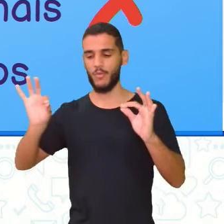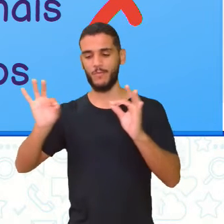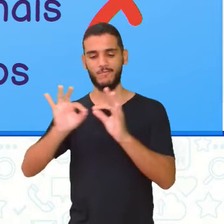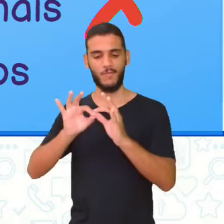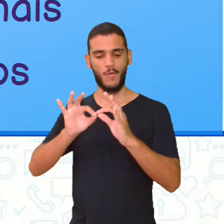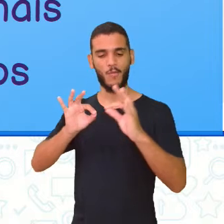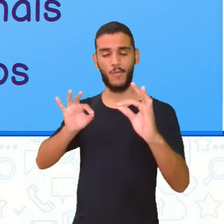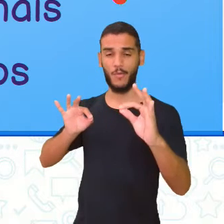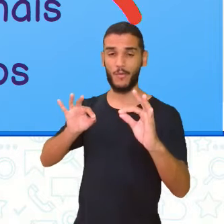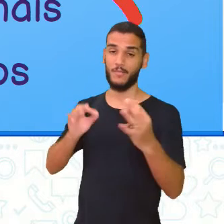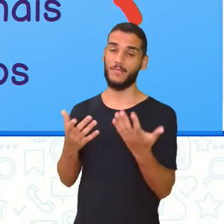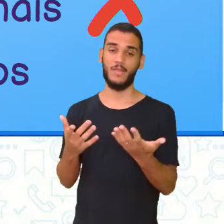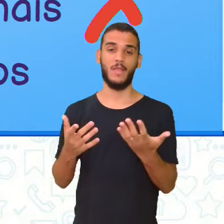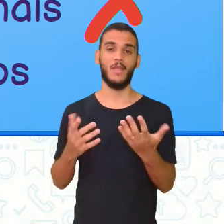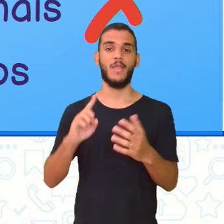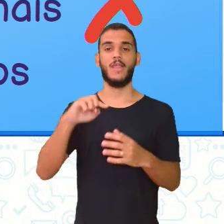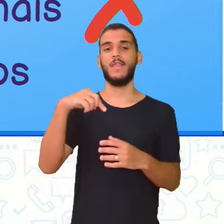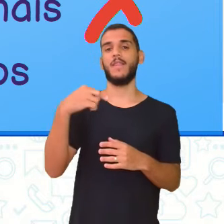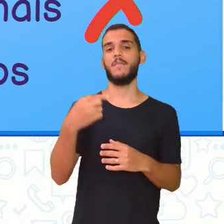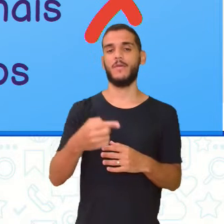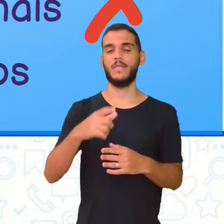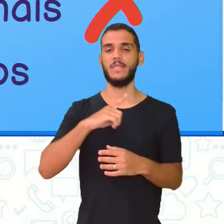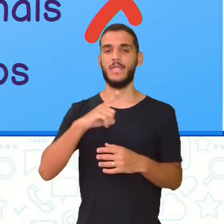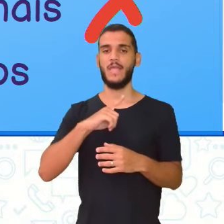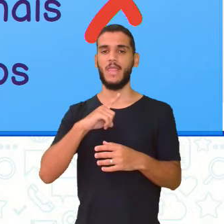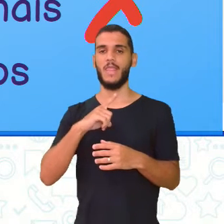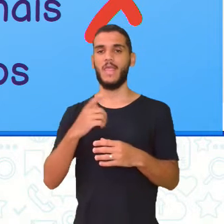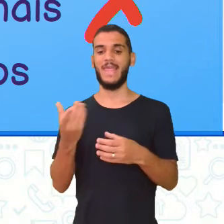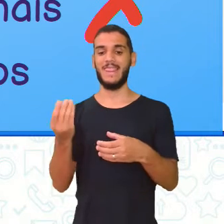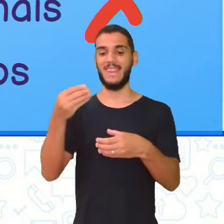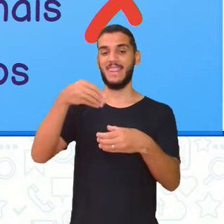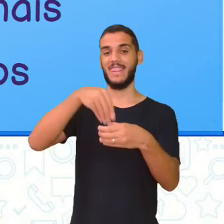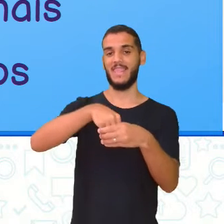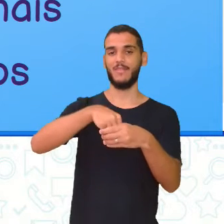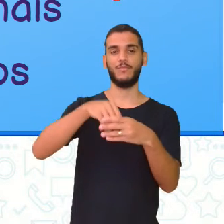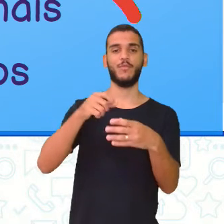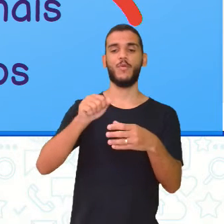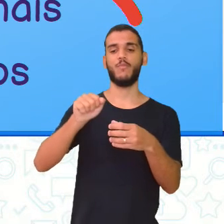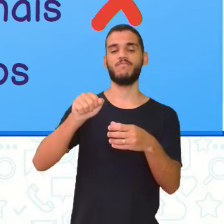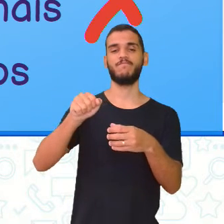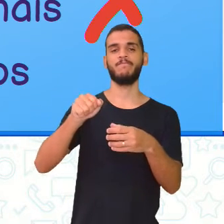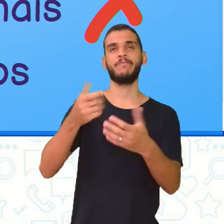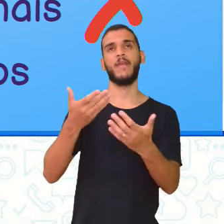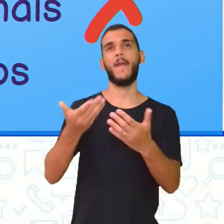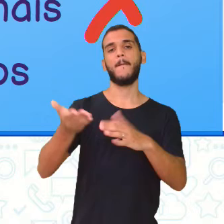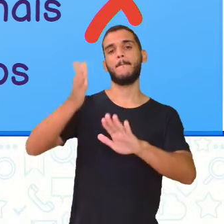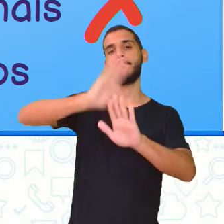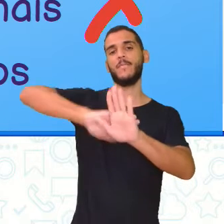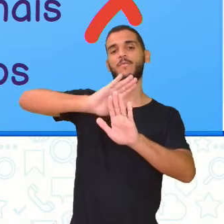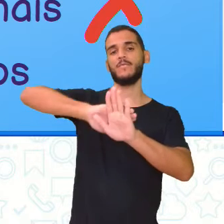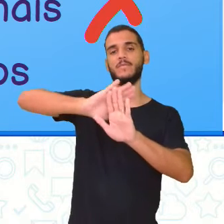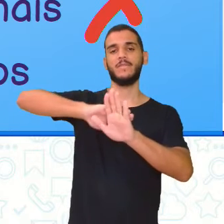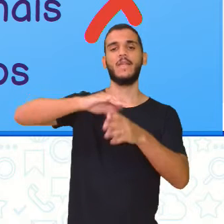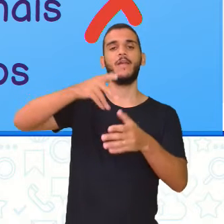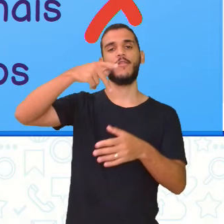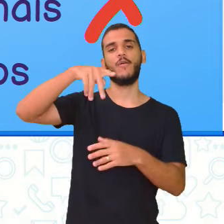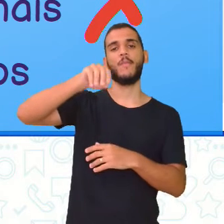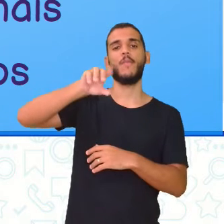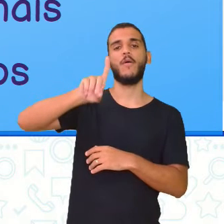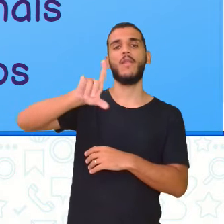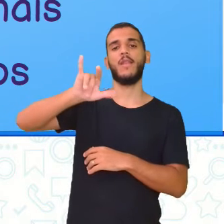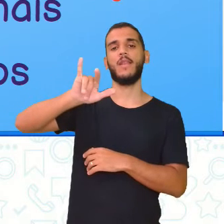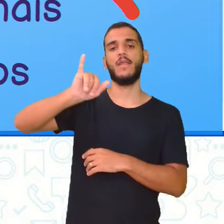outro, passando por dentro, pela região interna do polígono.